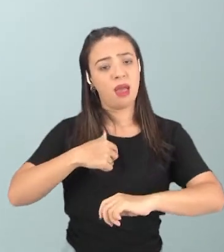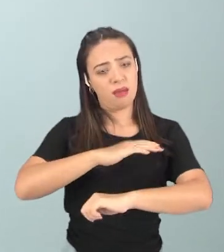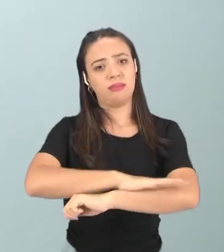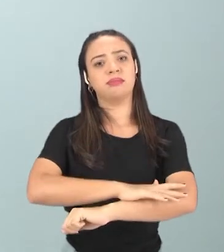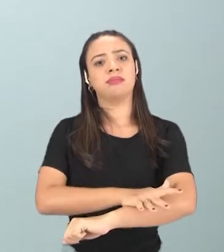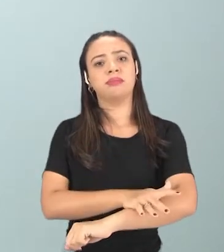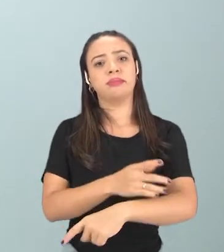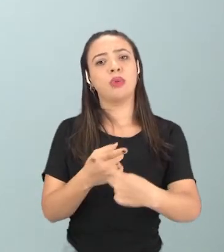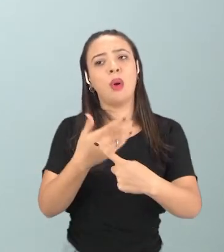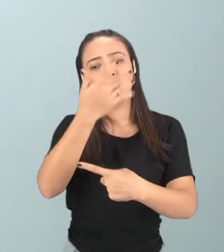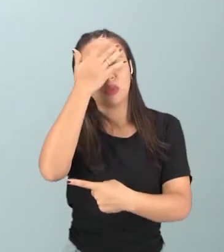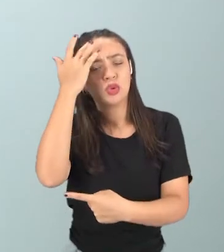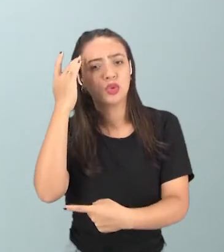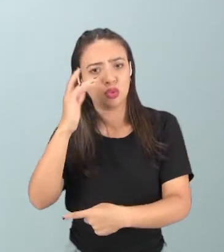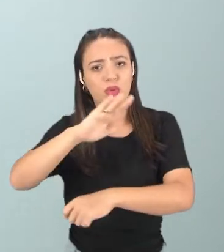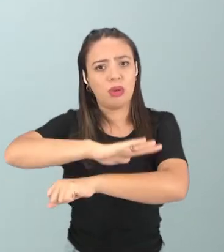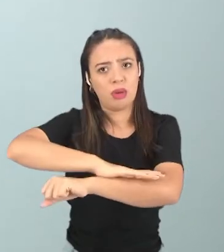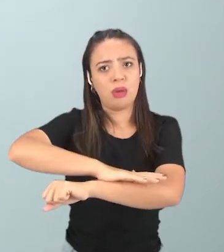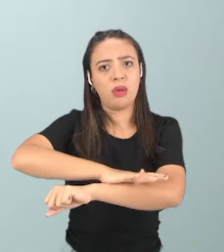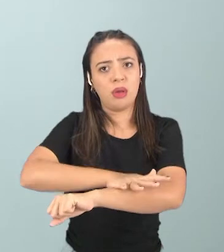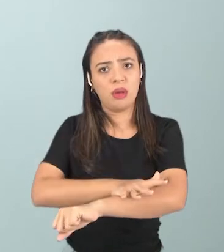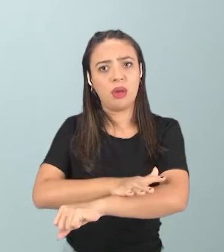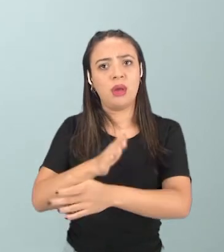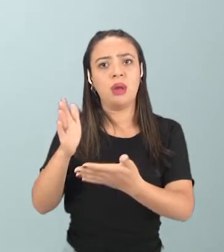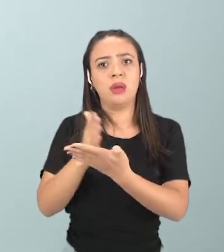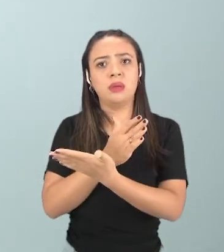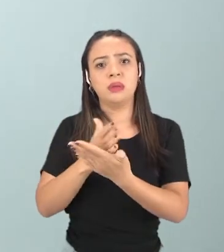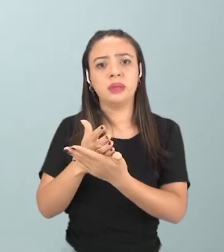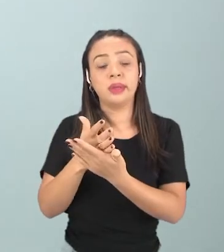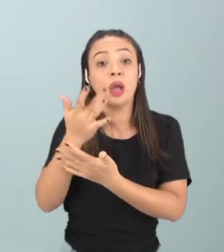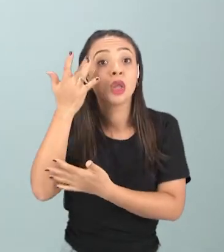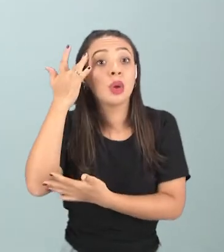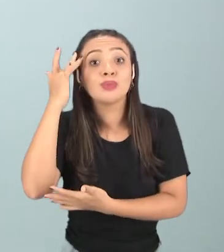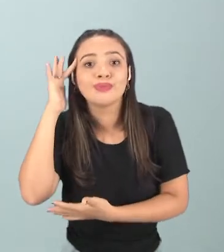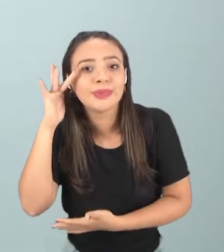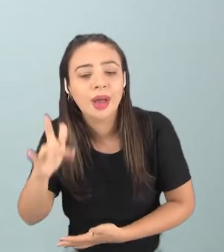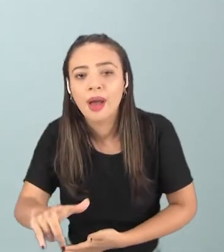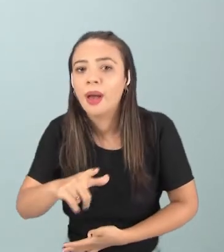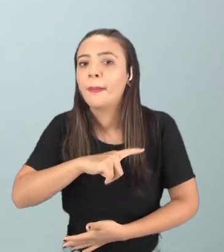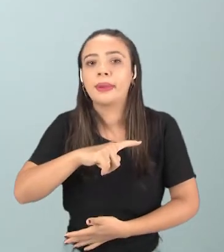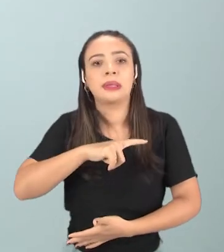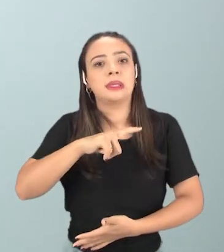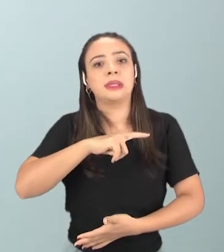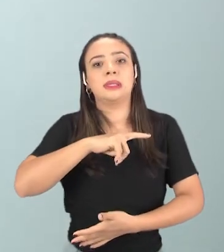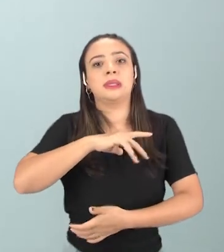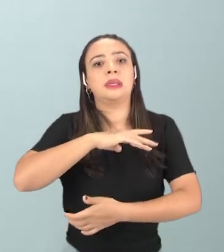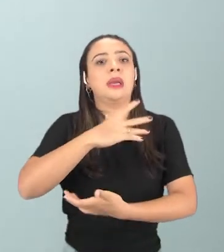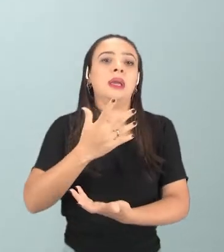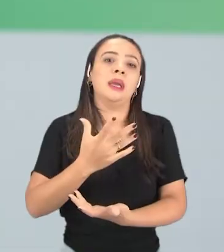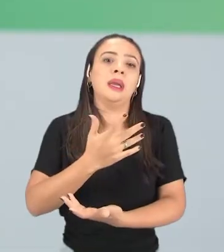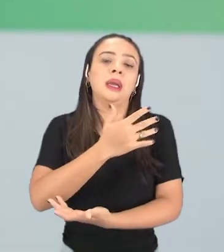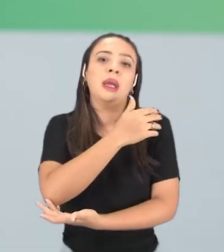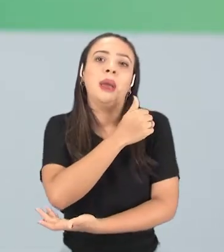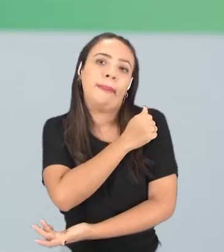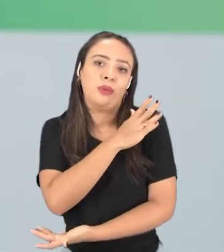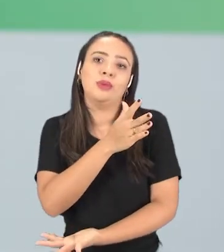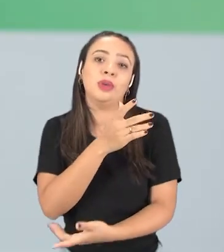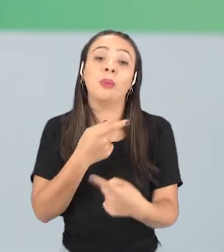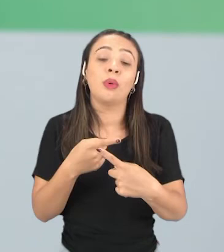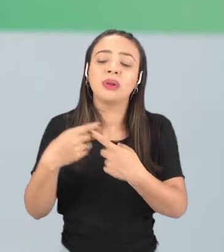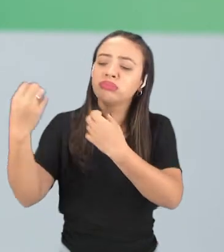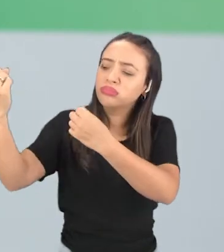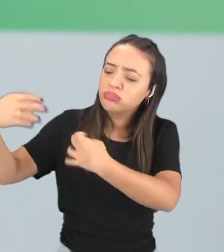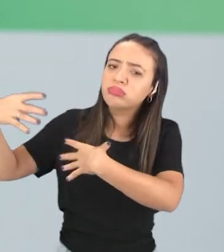que ela é preconceituosa, muitas vezes ela não sabe que é preconceituosa. Ela foi ensinada assim